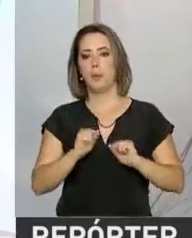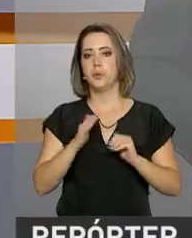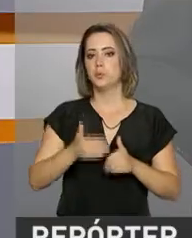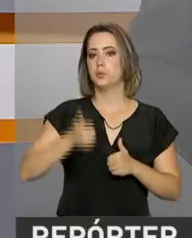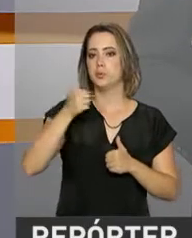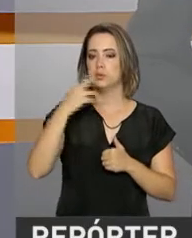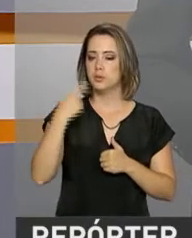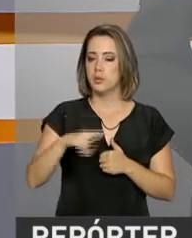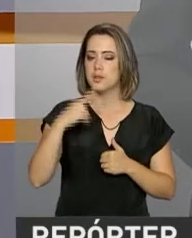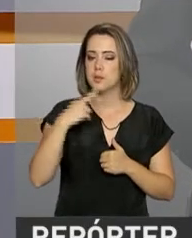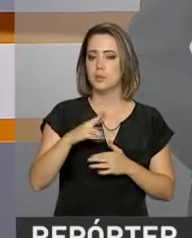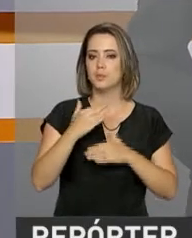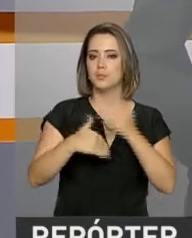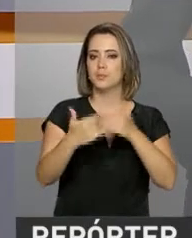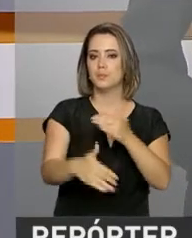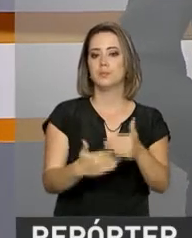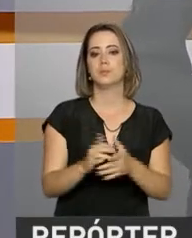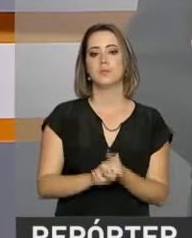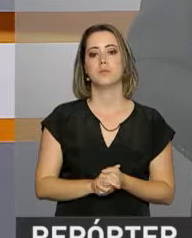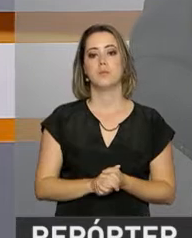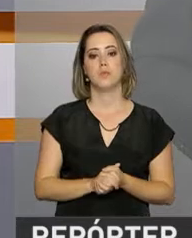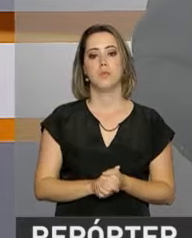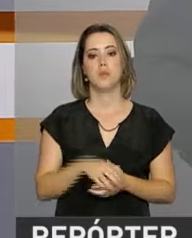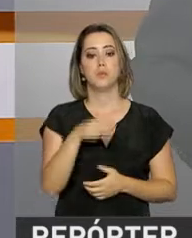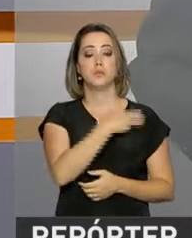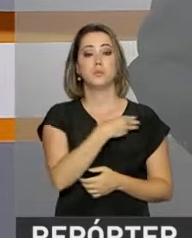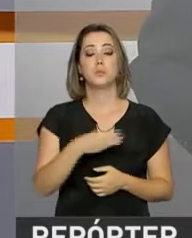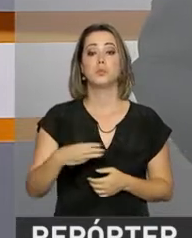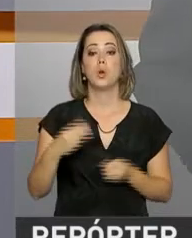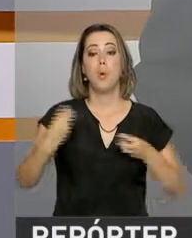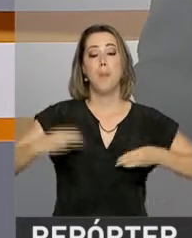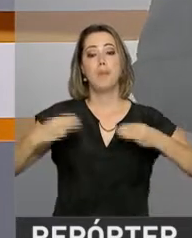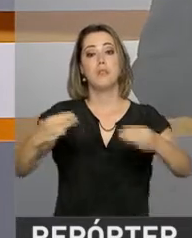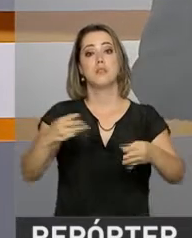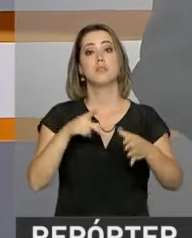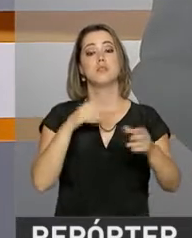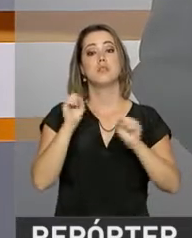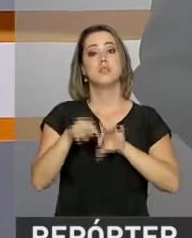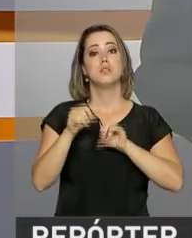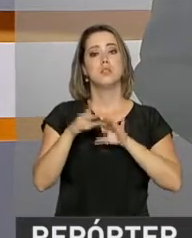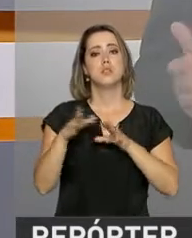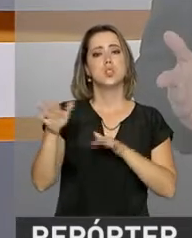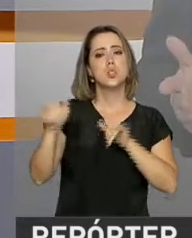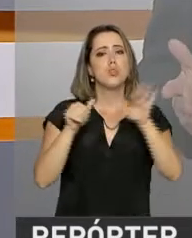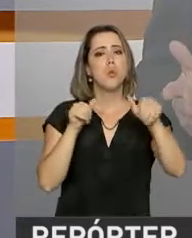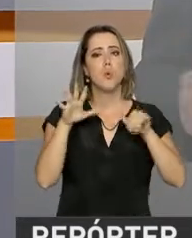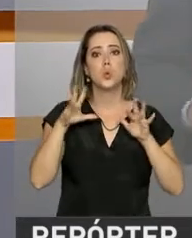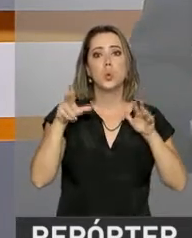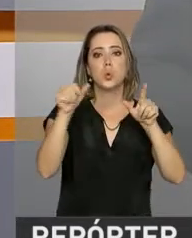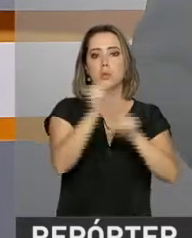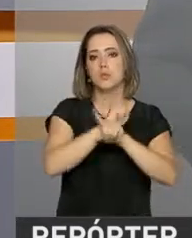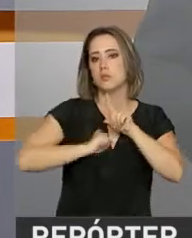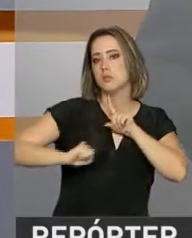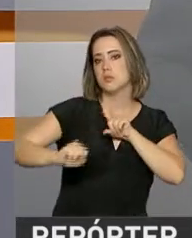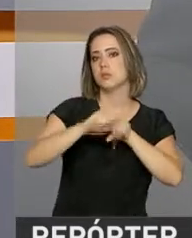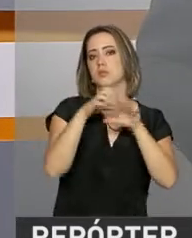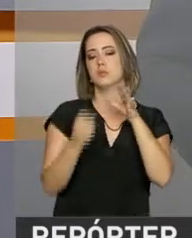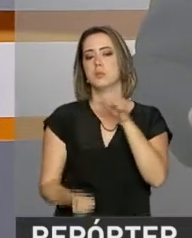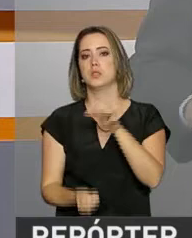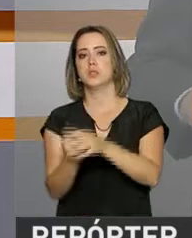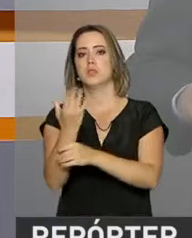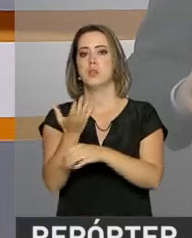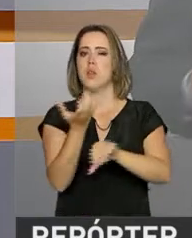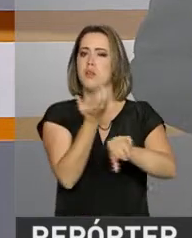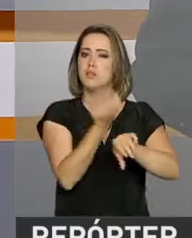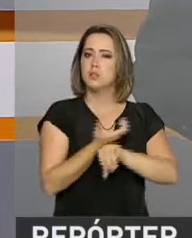desempenho. E o Ministério da Educação convocou pesquisadores, professores e toda a sociedade para criar a Base